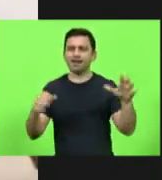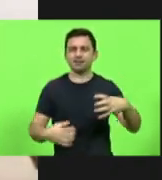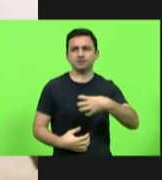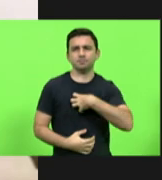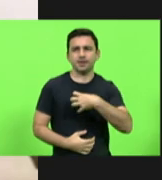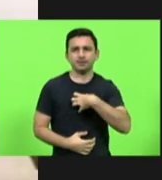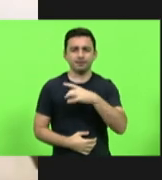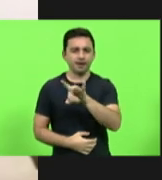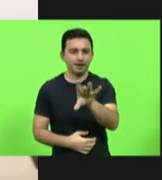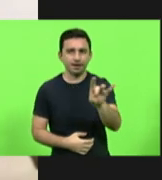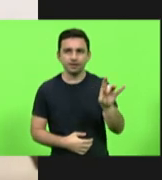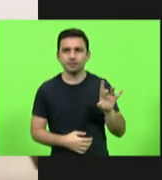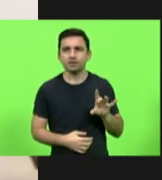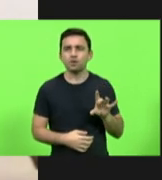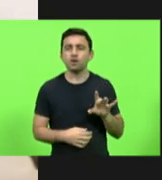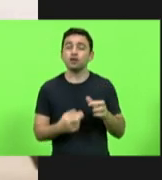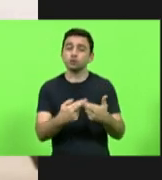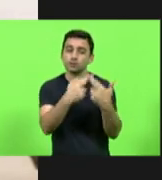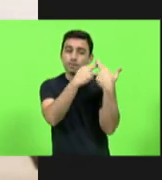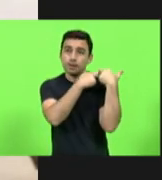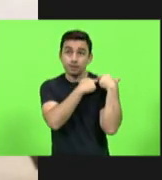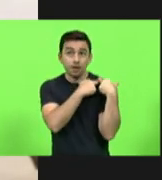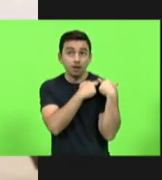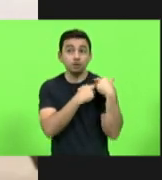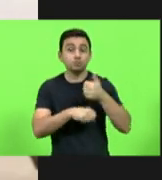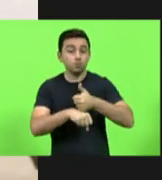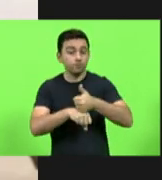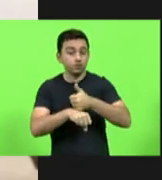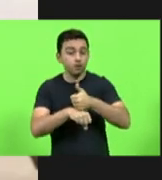qual é a função dos profissionais dentro da